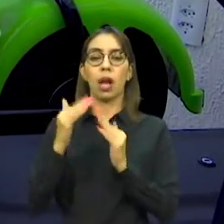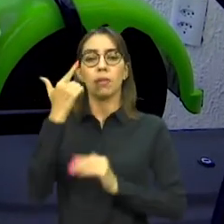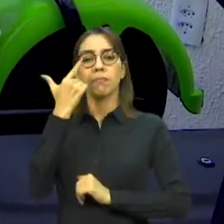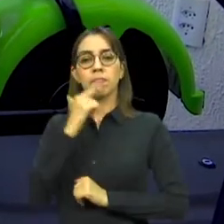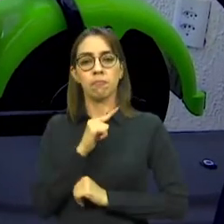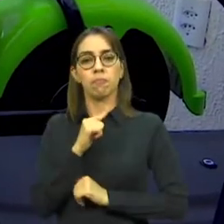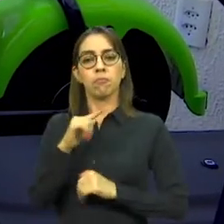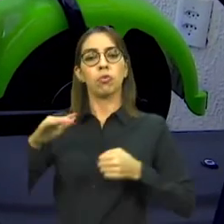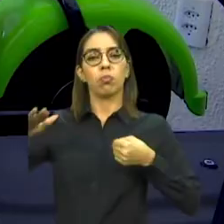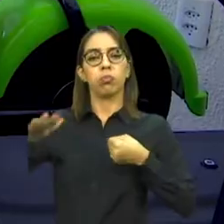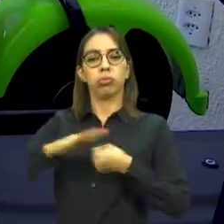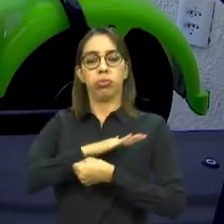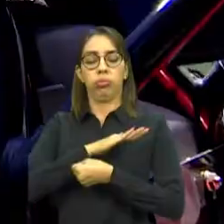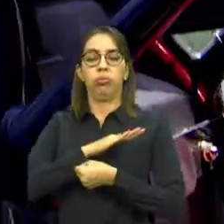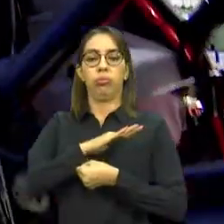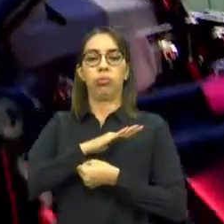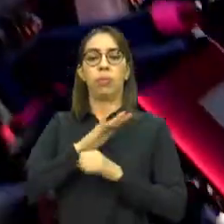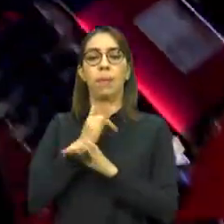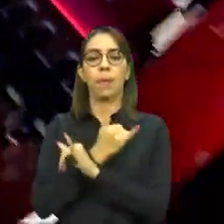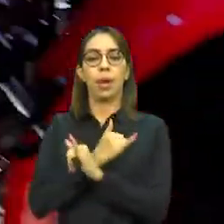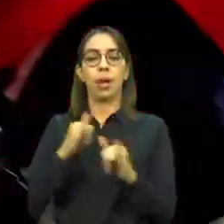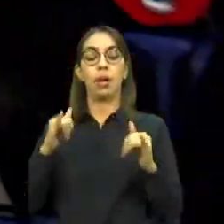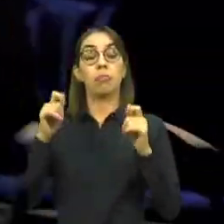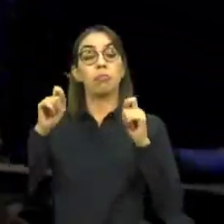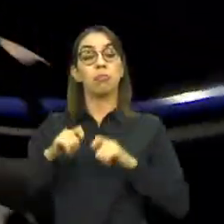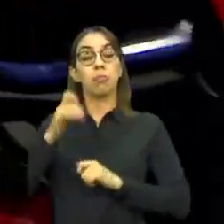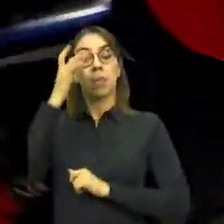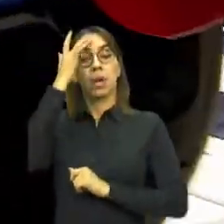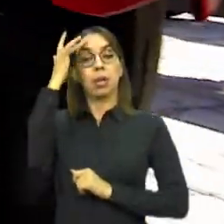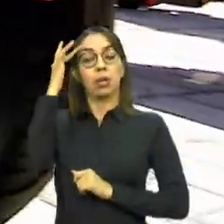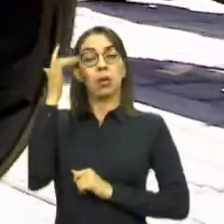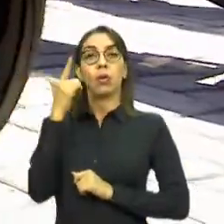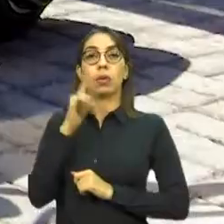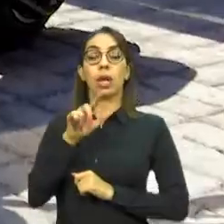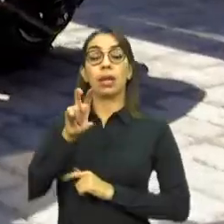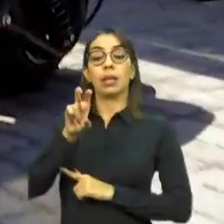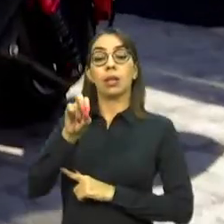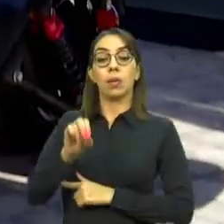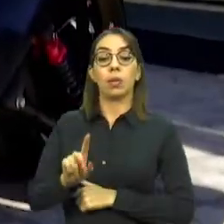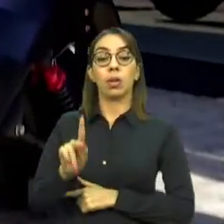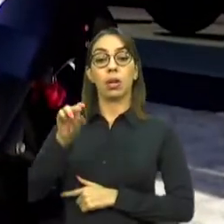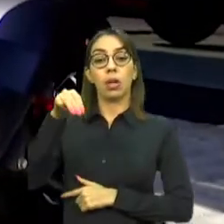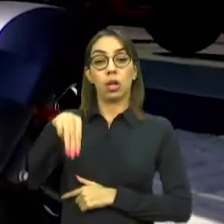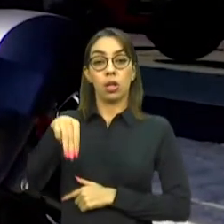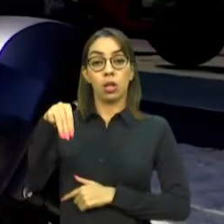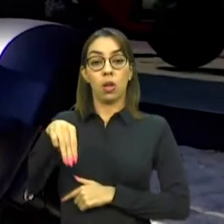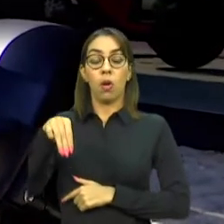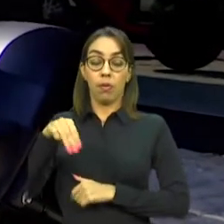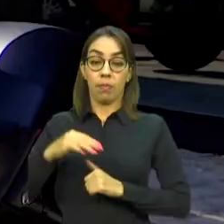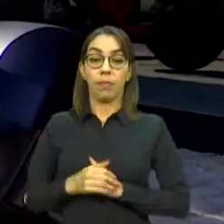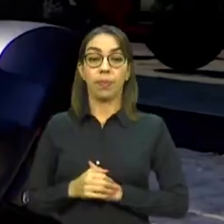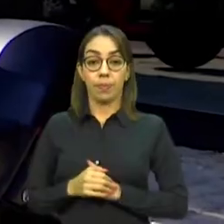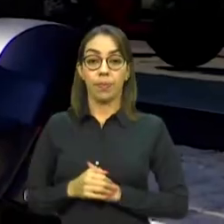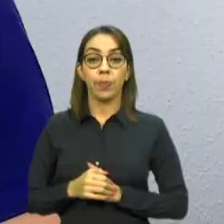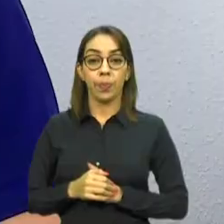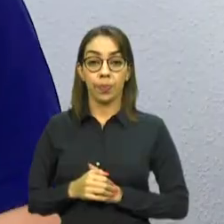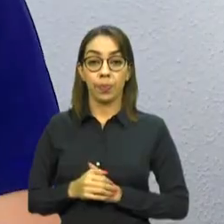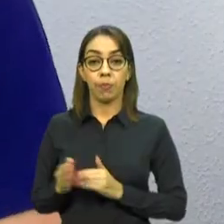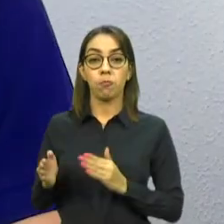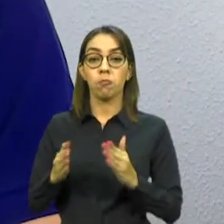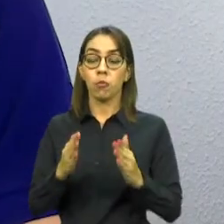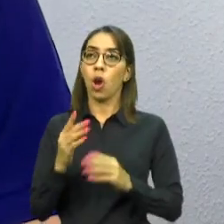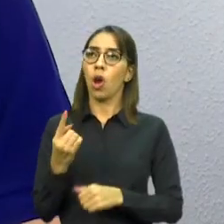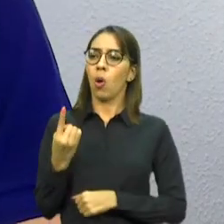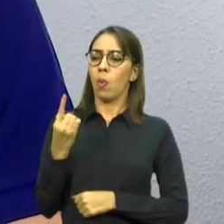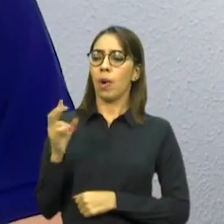completa, permitindo o motociclista percorrer 50 quilômetros. O custo na conta de energia, R$1. A